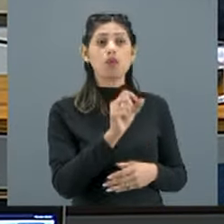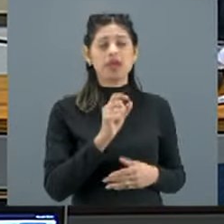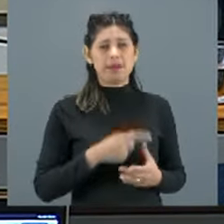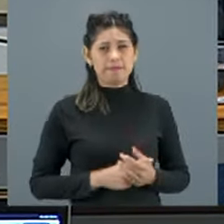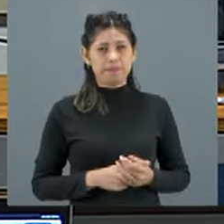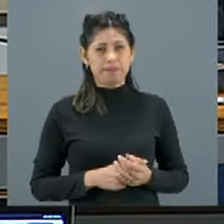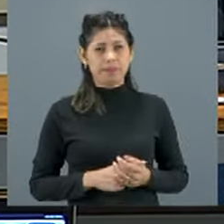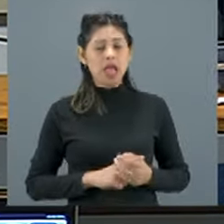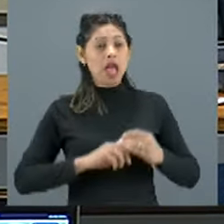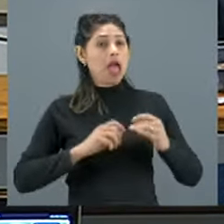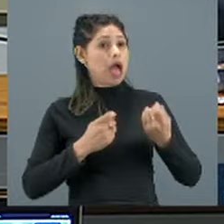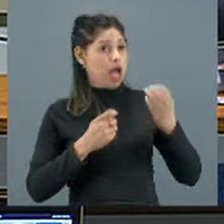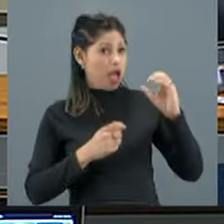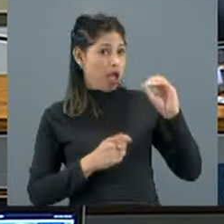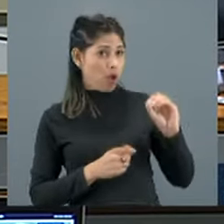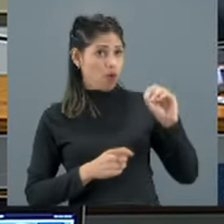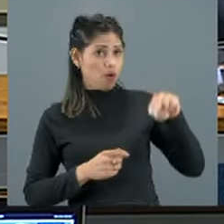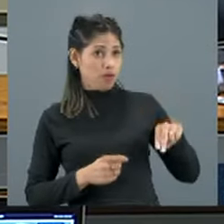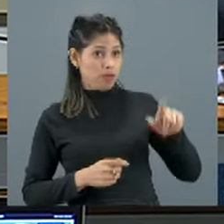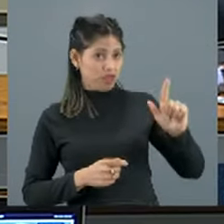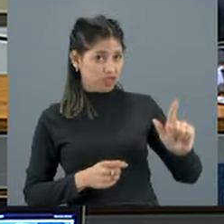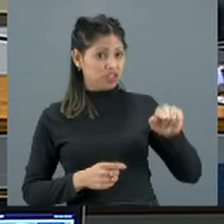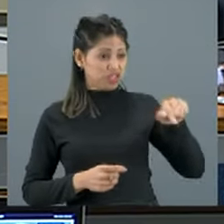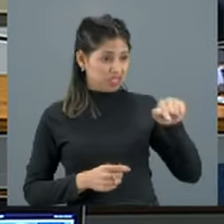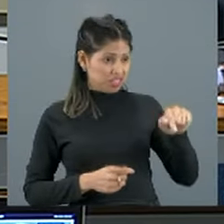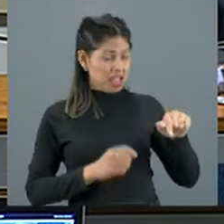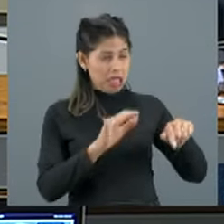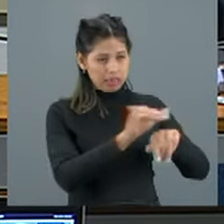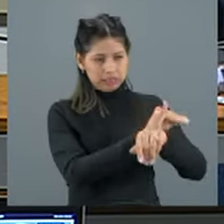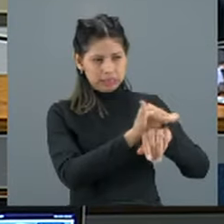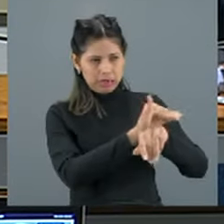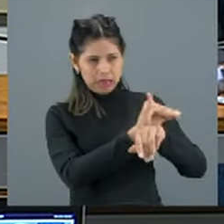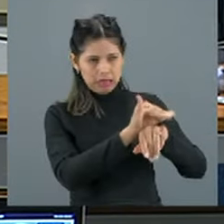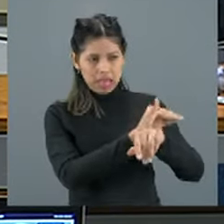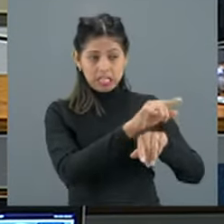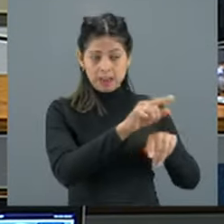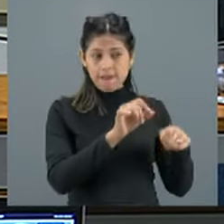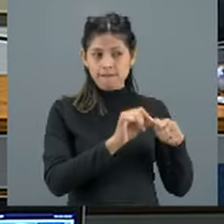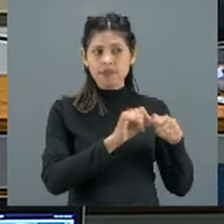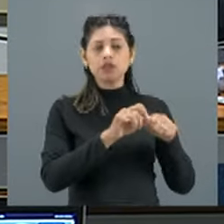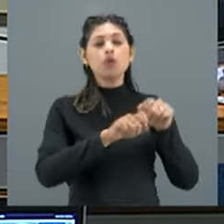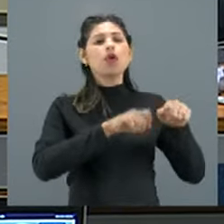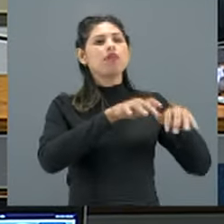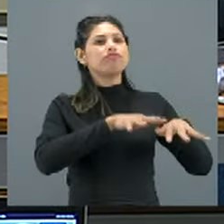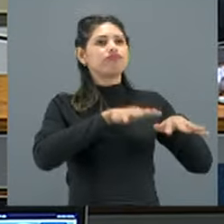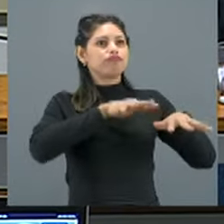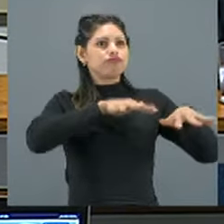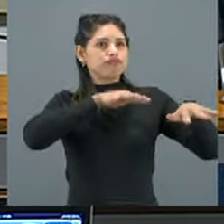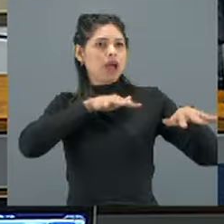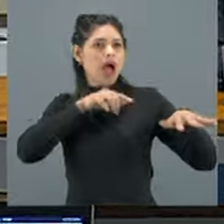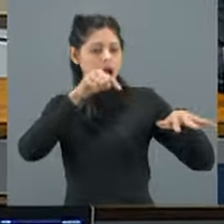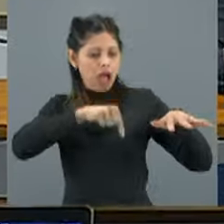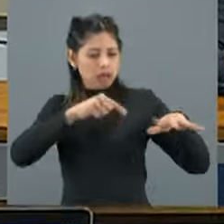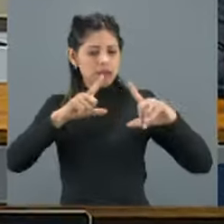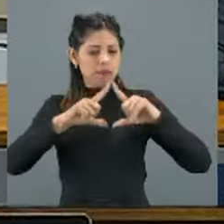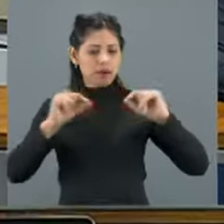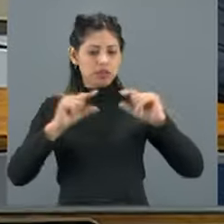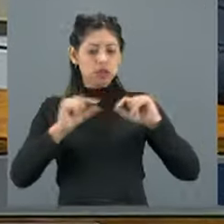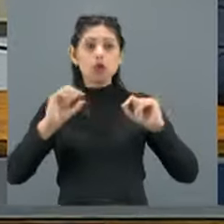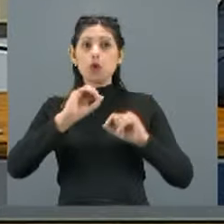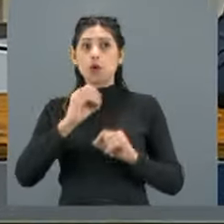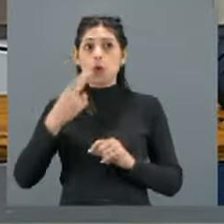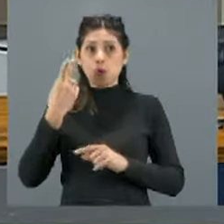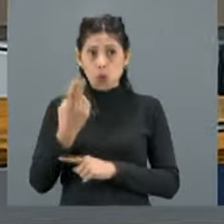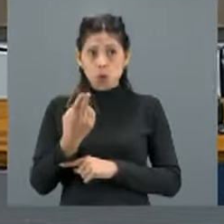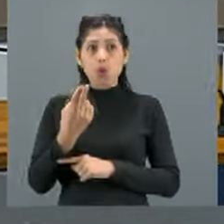Então, quando eles querem fazer manifestações aqui em Brasília ou em qualquer lugar, aí o dinheiro que vem dos patrões